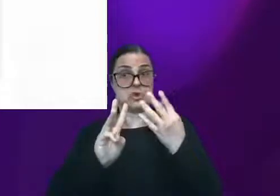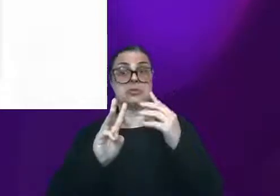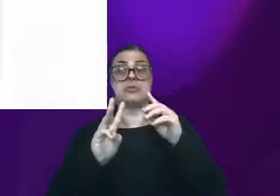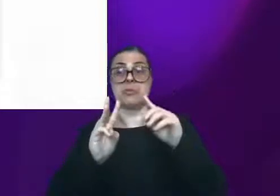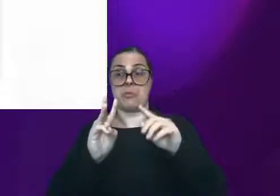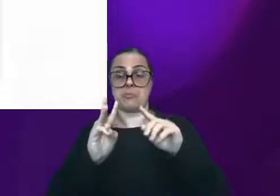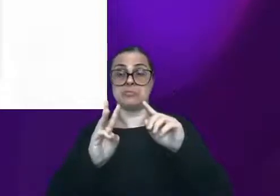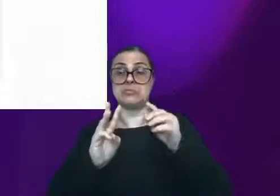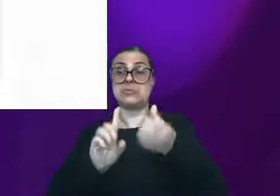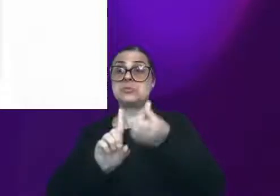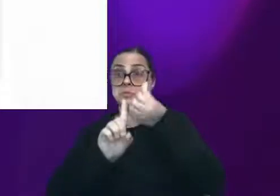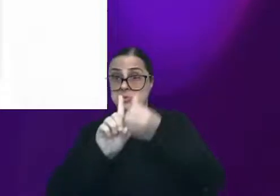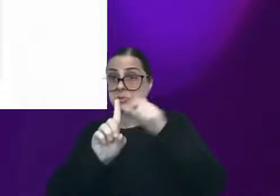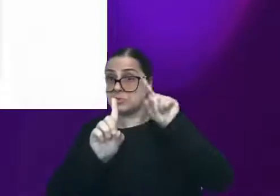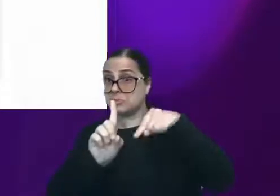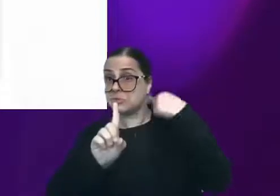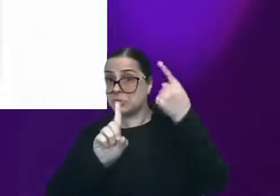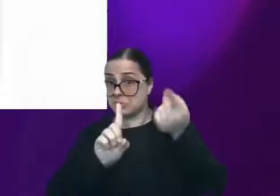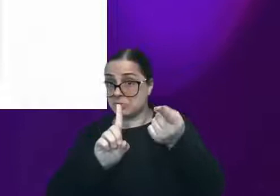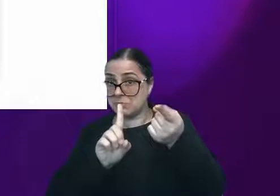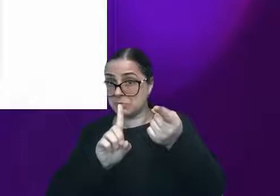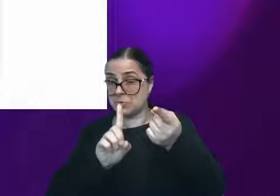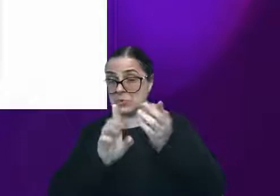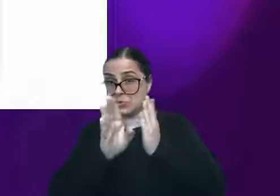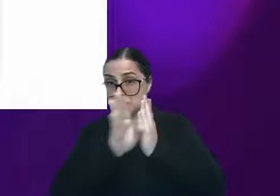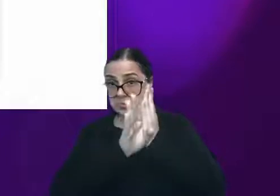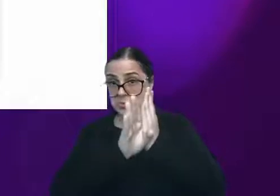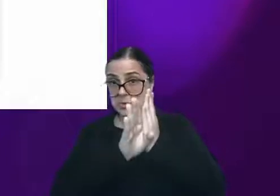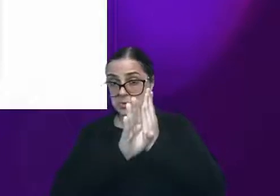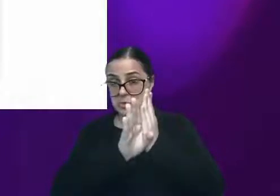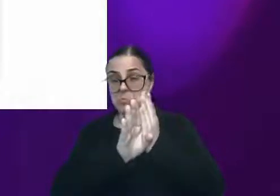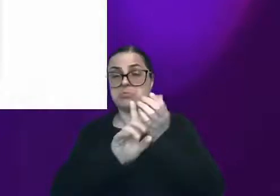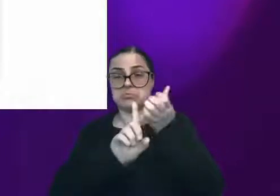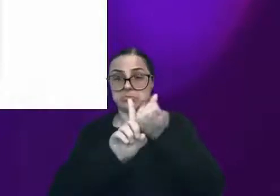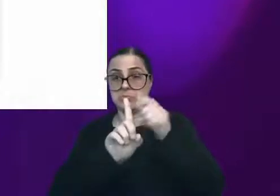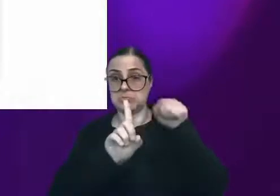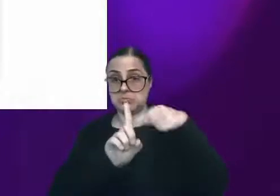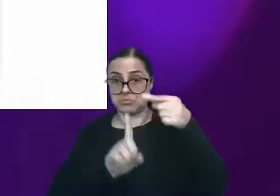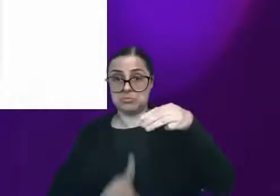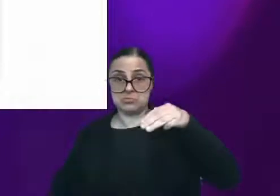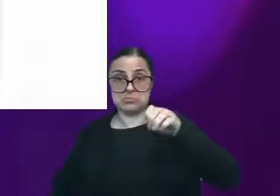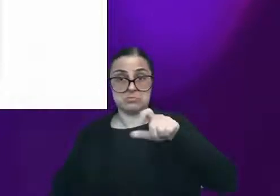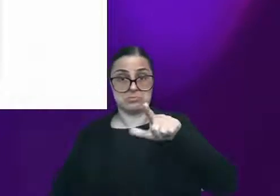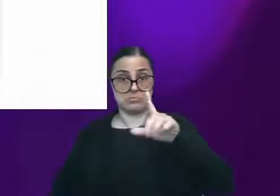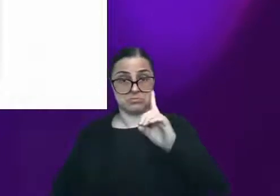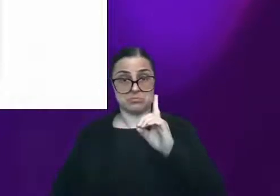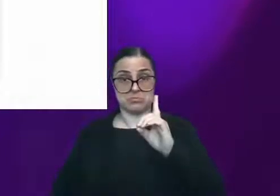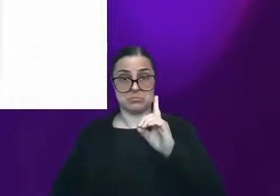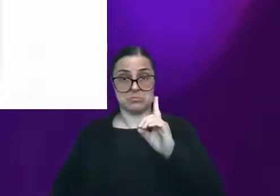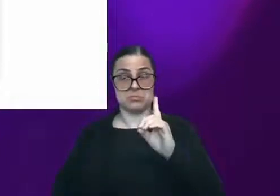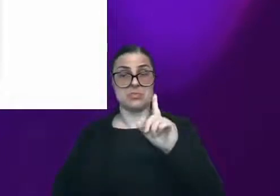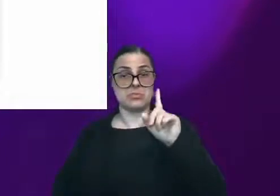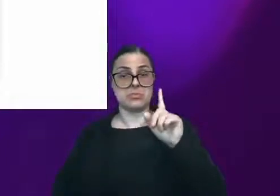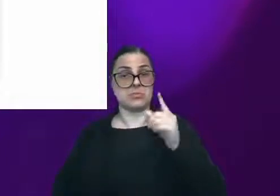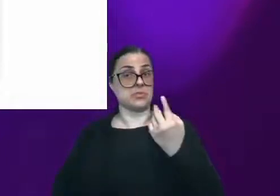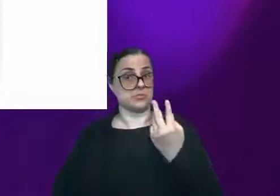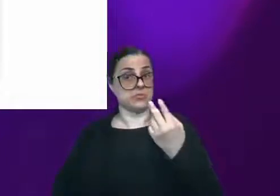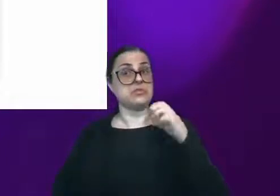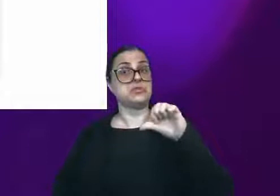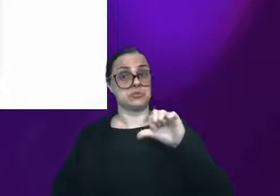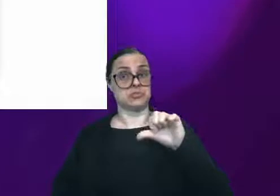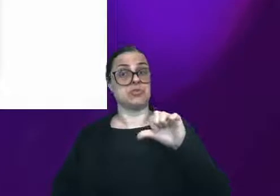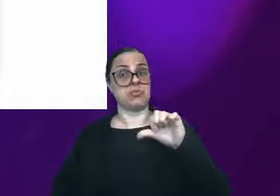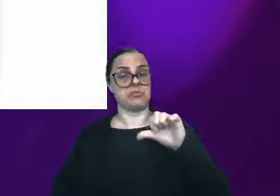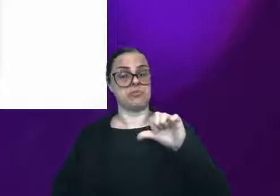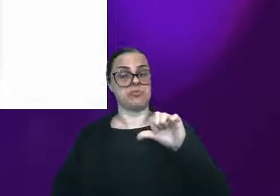ou seja, 6 meses após o diagnóstico, ele recebe um MELD referenciado de 29, aí ele tem um valor